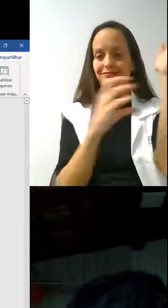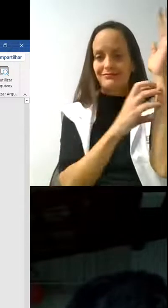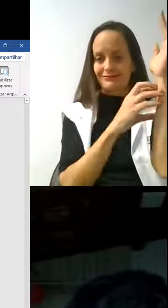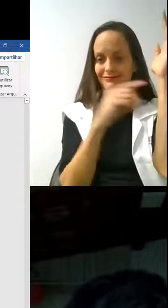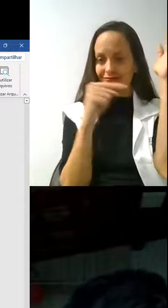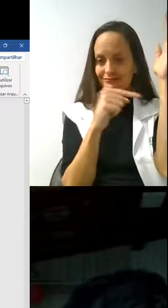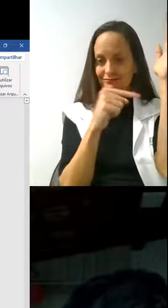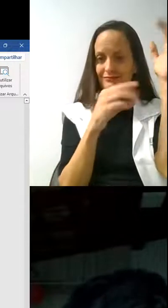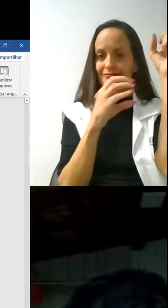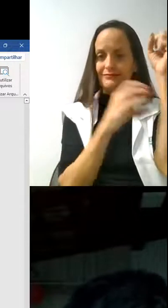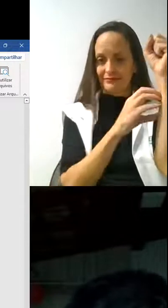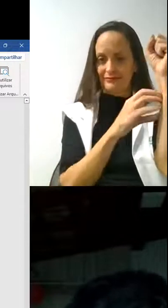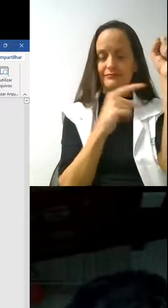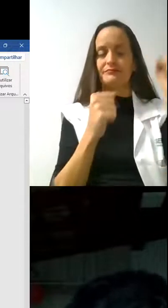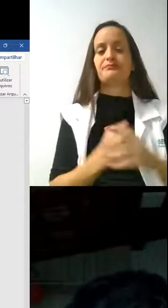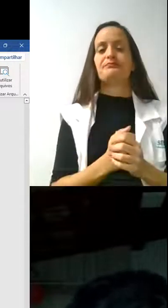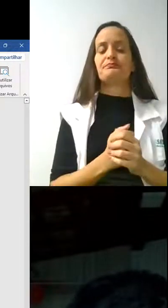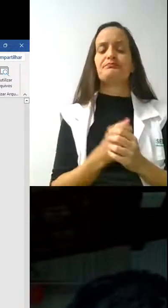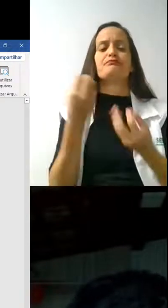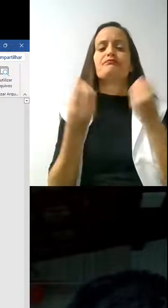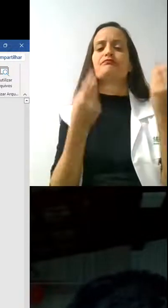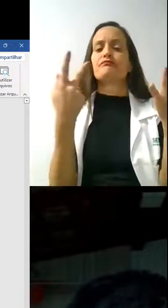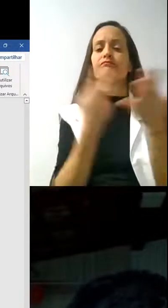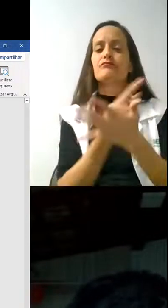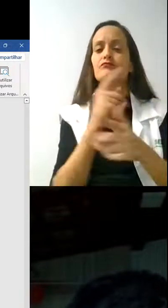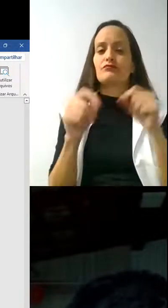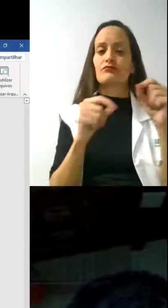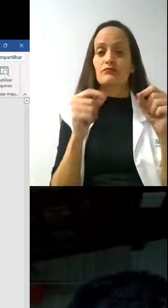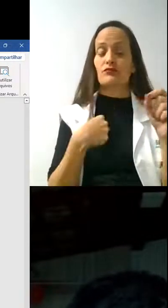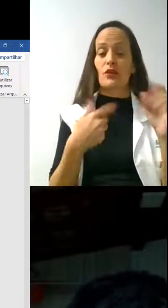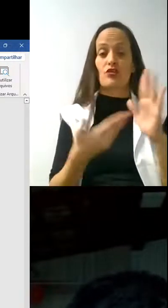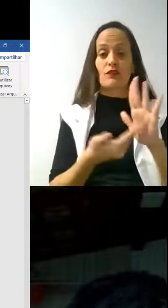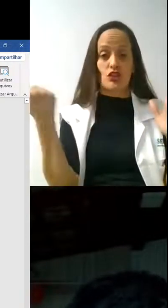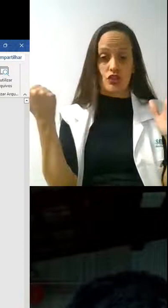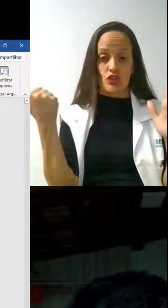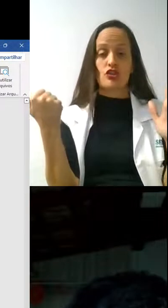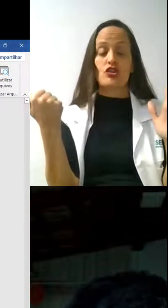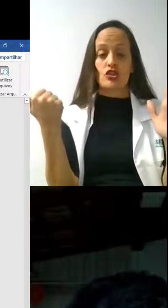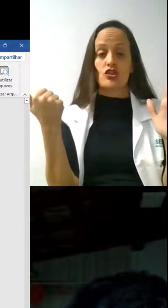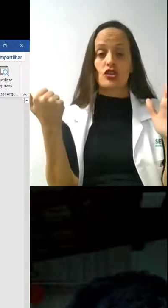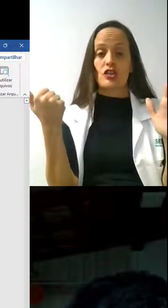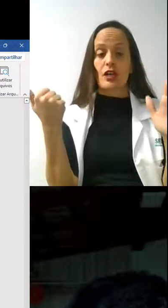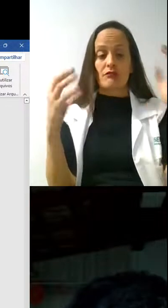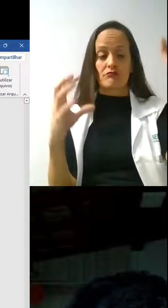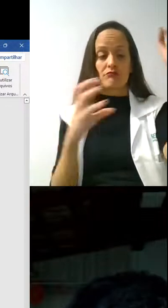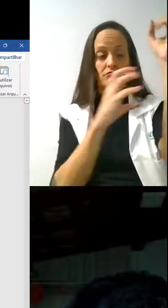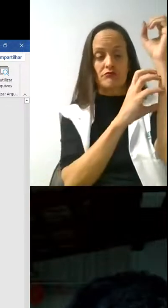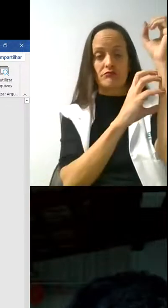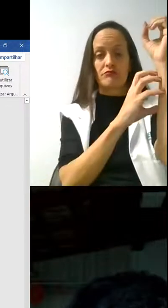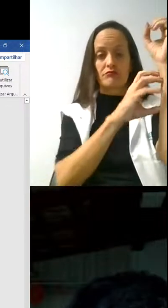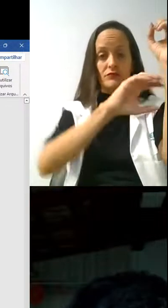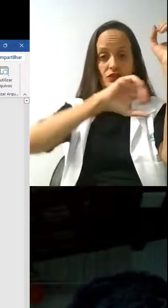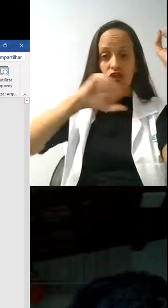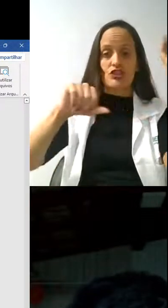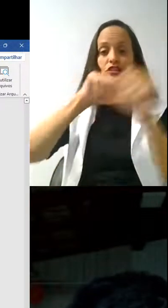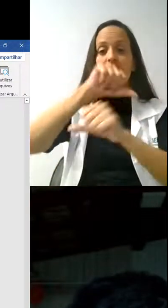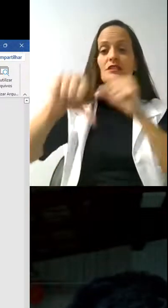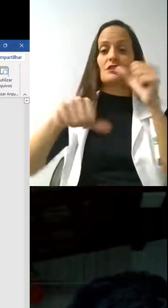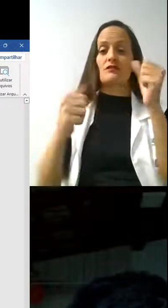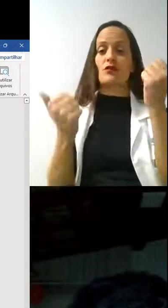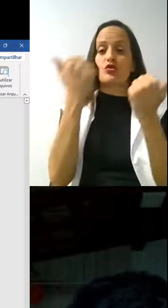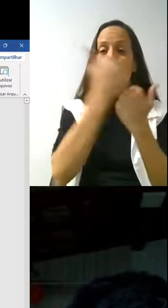né? Então, ó, o que vai acontecer? A gente vai retirar um transformador aqui no poste 1 e substituir, instalar o quê? Um